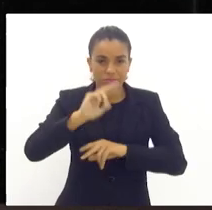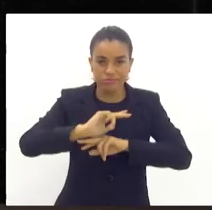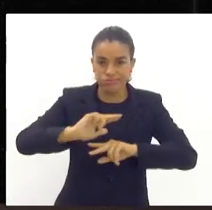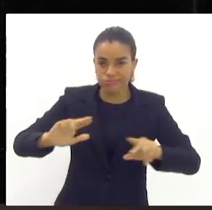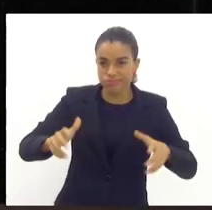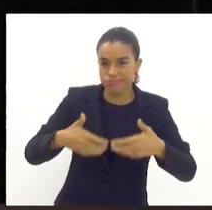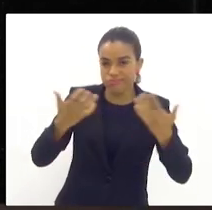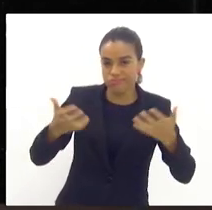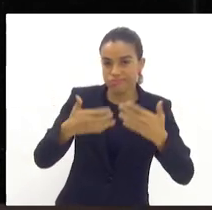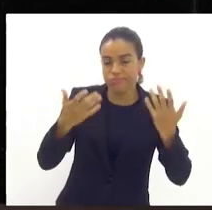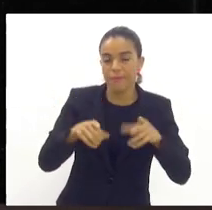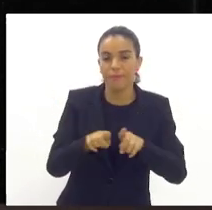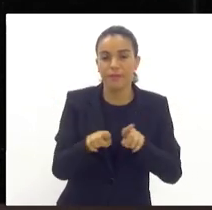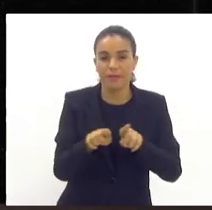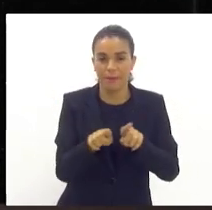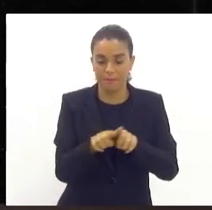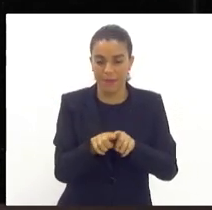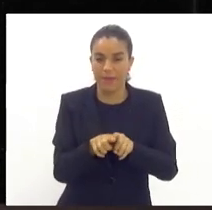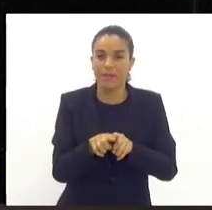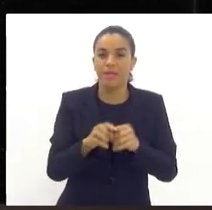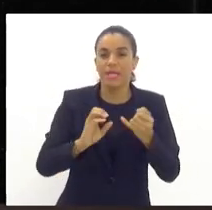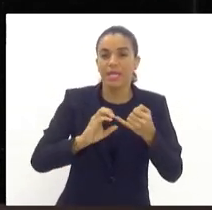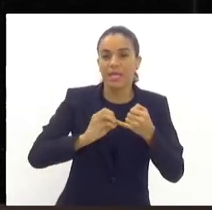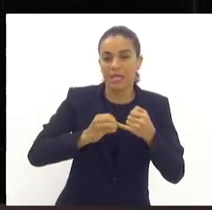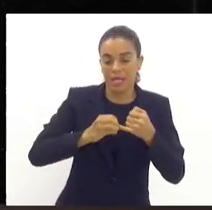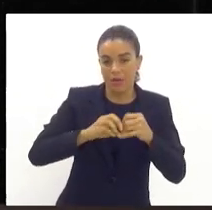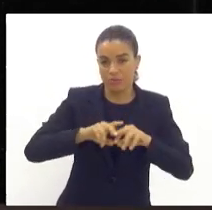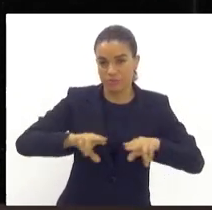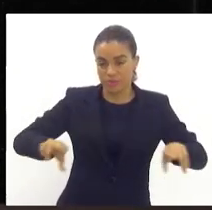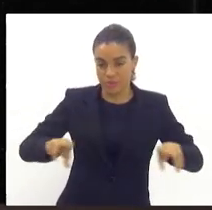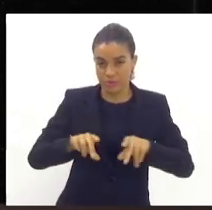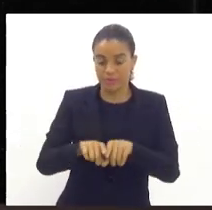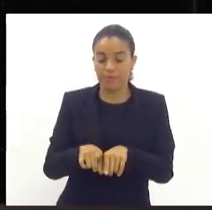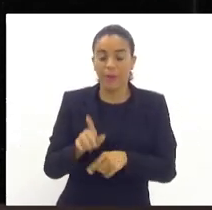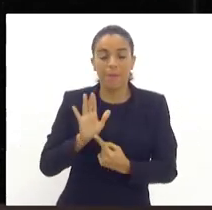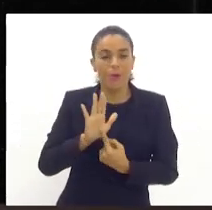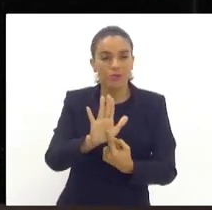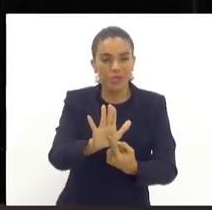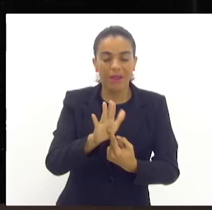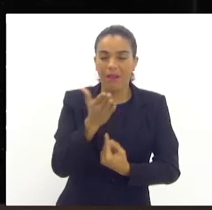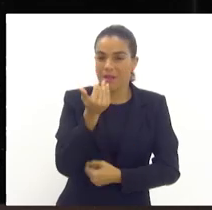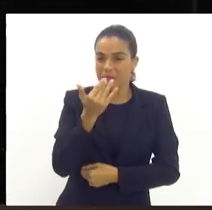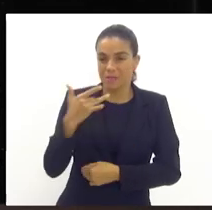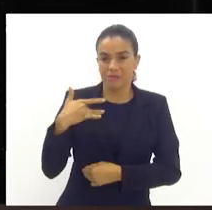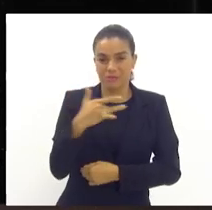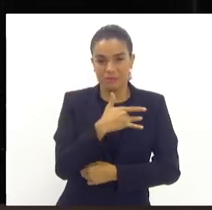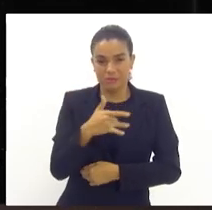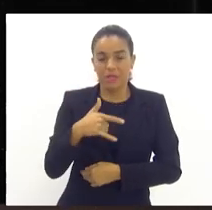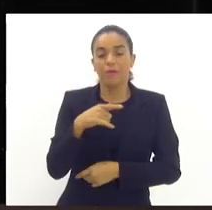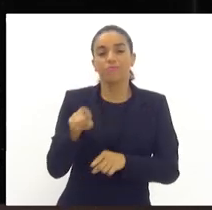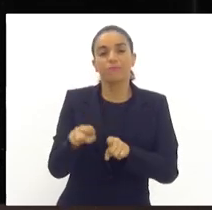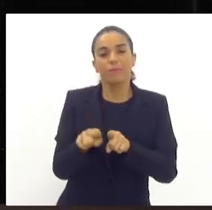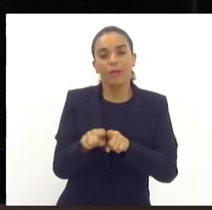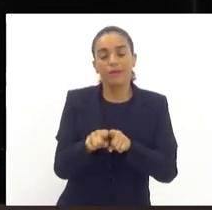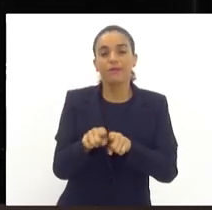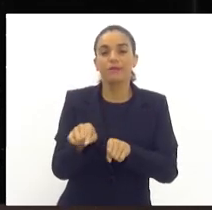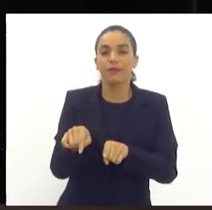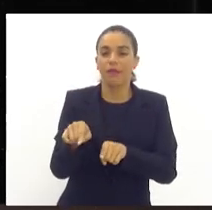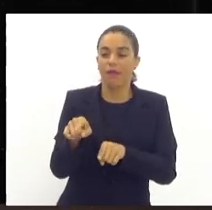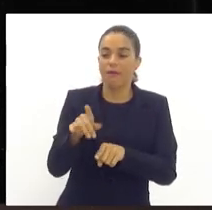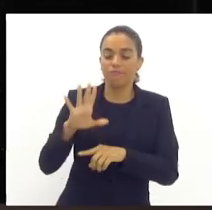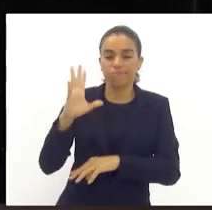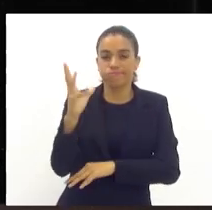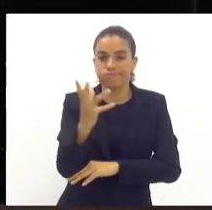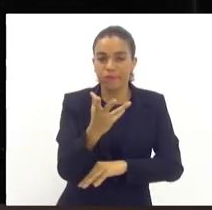processados, e através de cereais. Demonstrar que a alimentação adequada e saudável deriva de um sistema alimentar